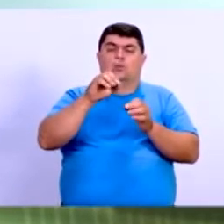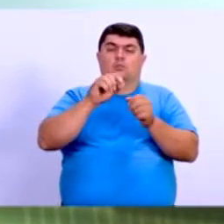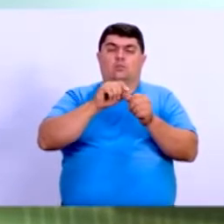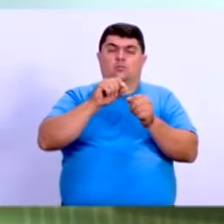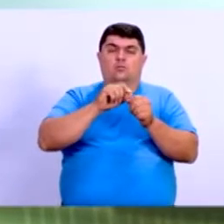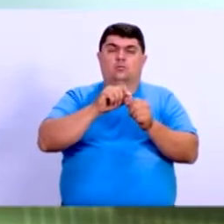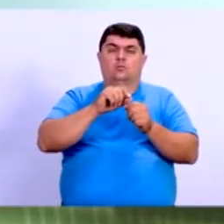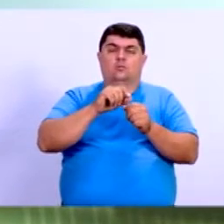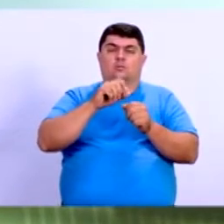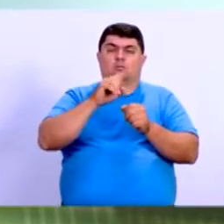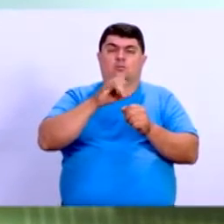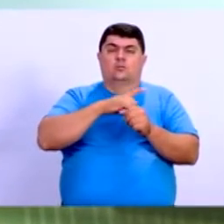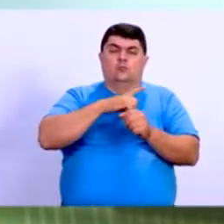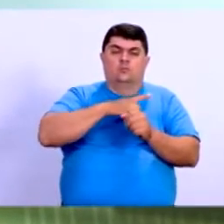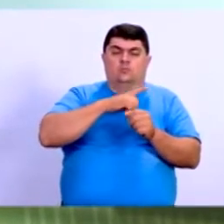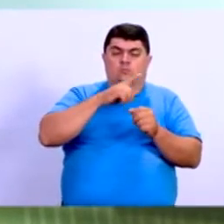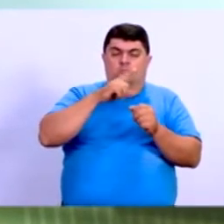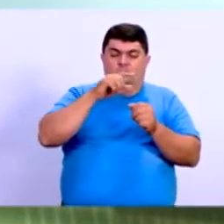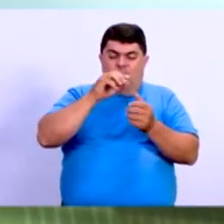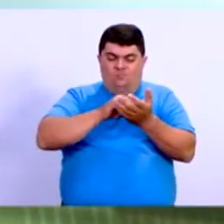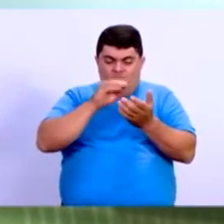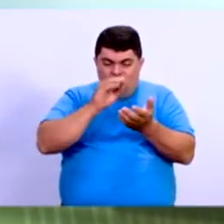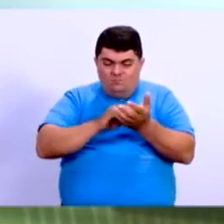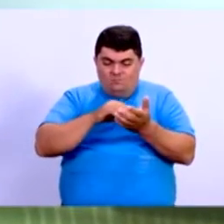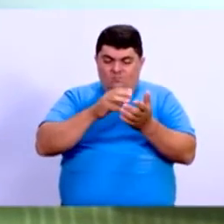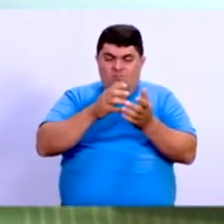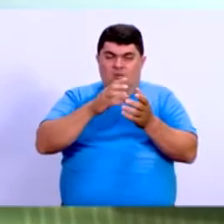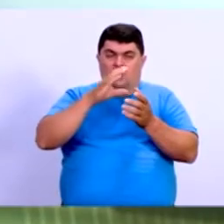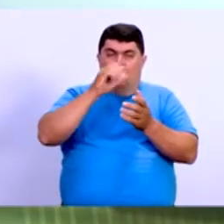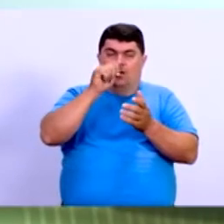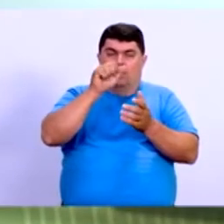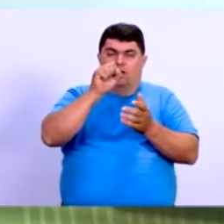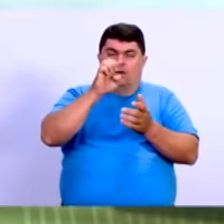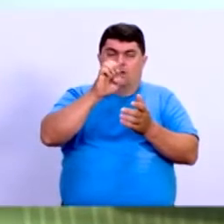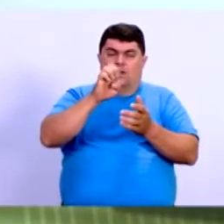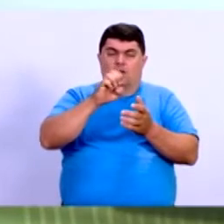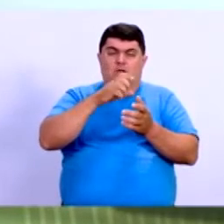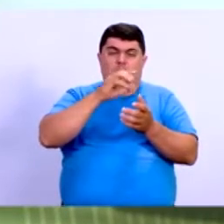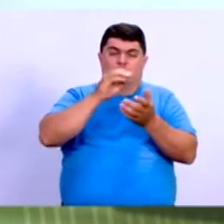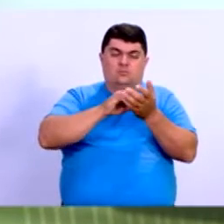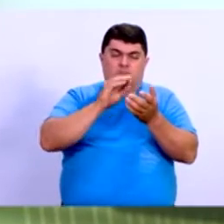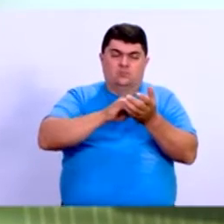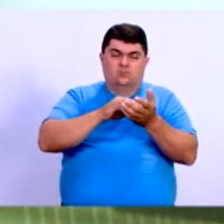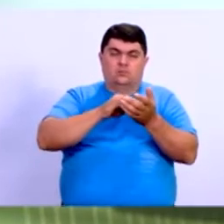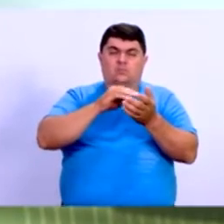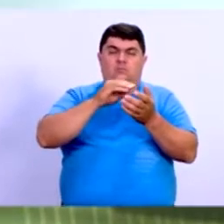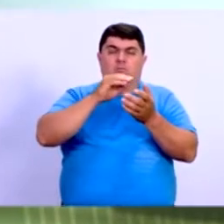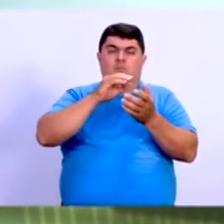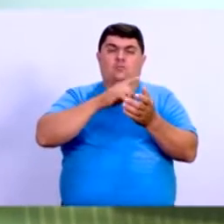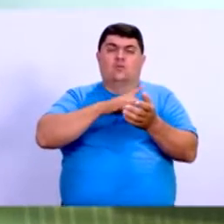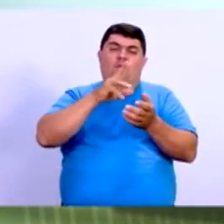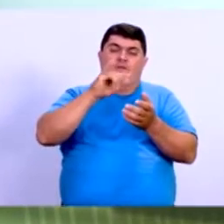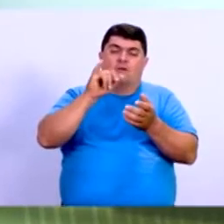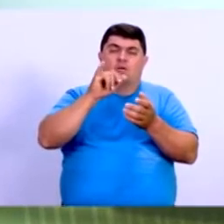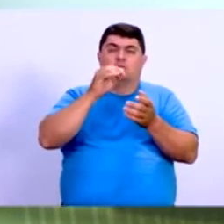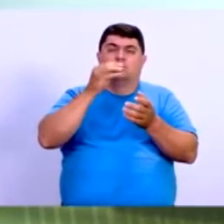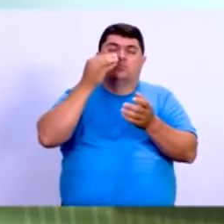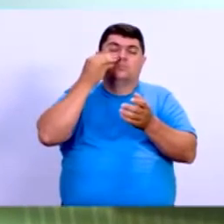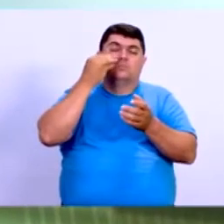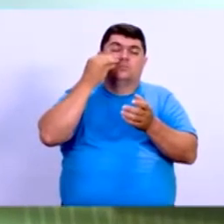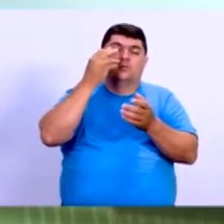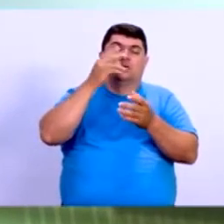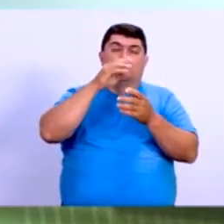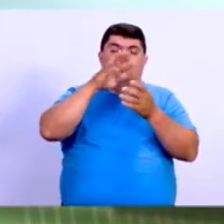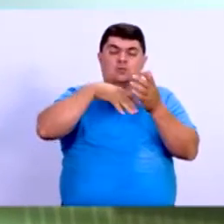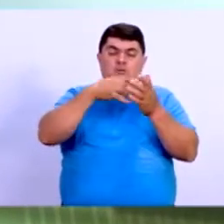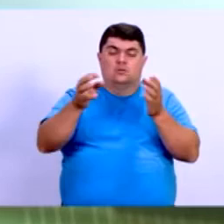você não fez a abstração correta das classes, se você não fez o diagrama de classes da forma correta, ele vai criar tabelas